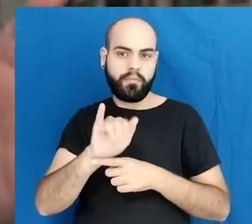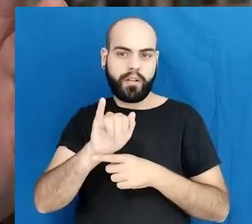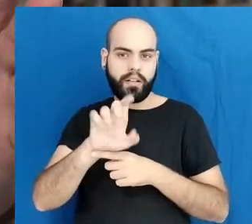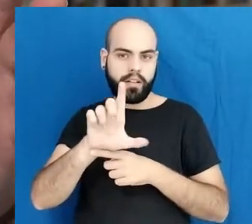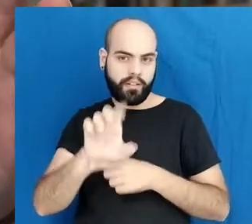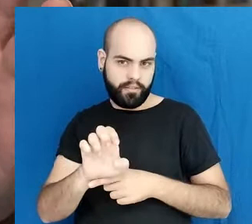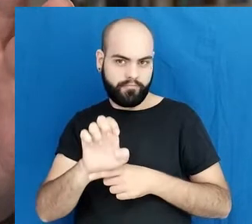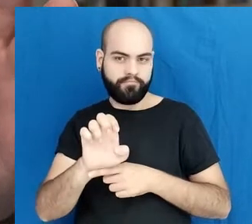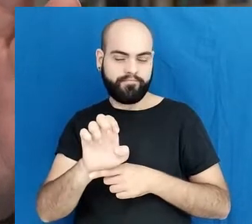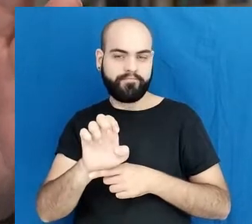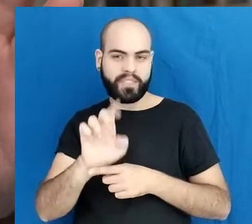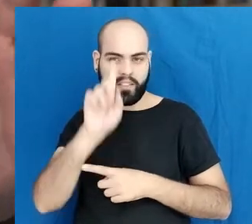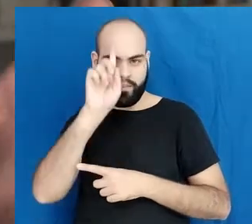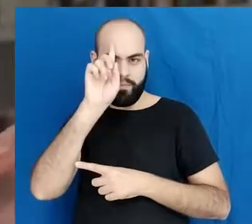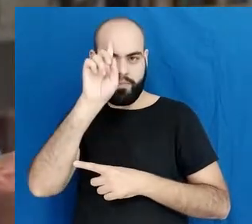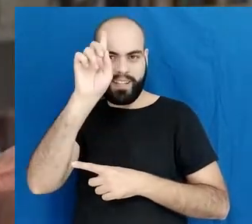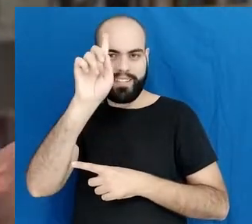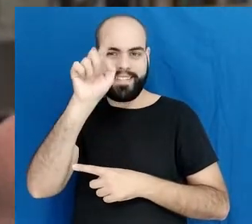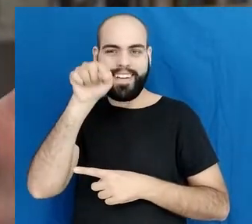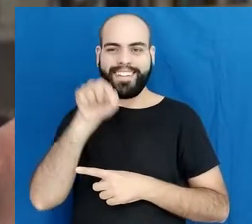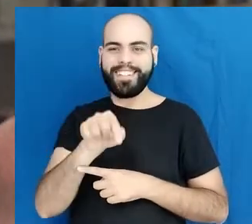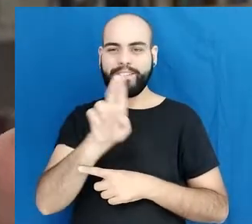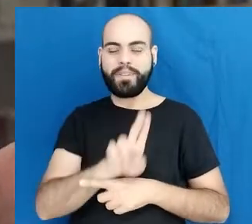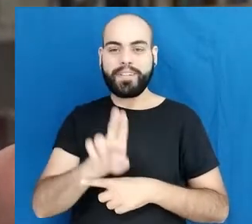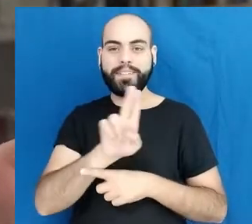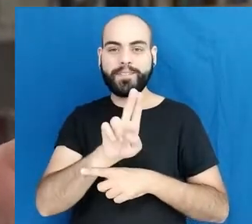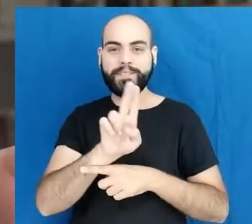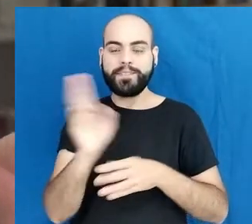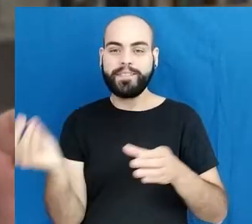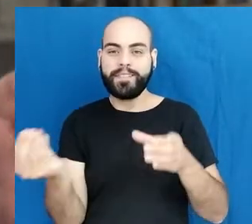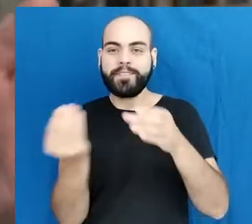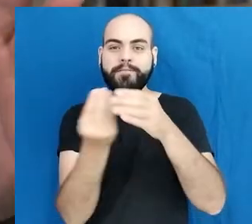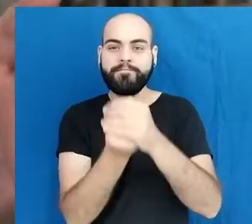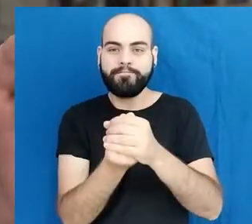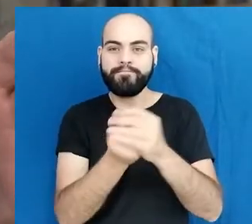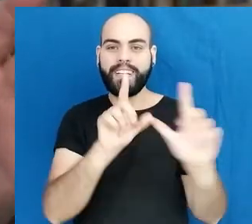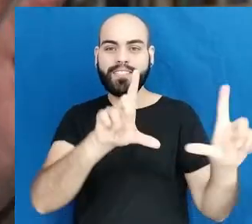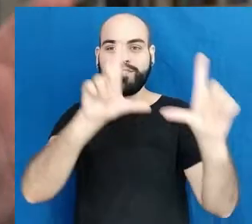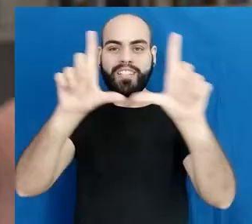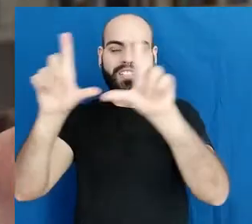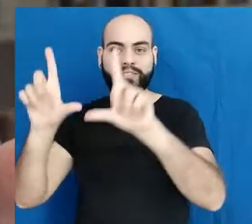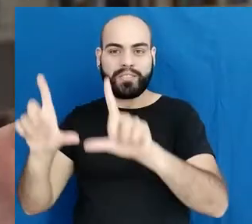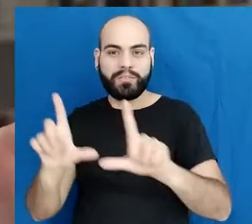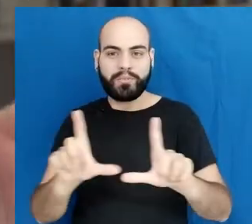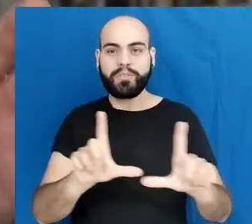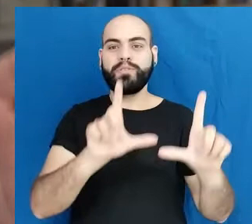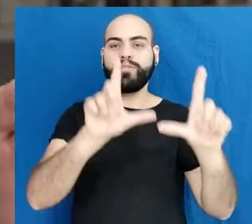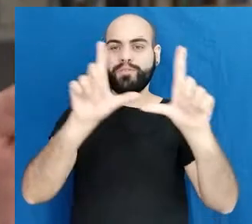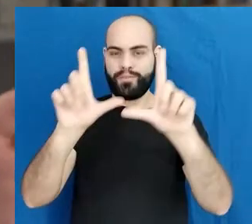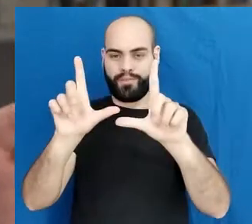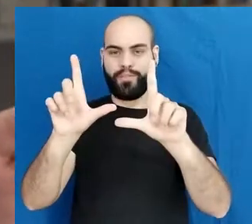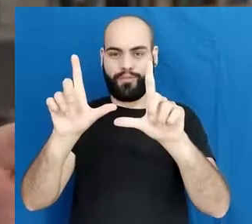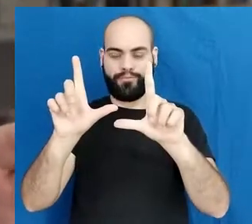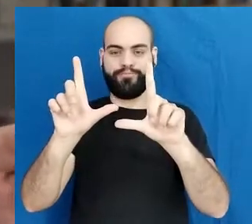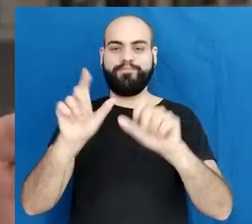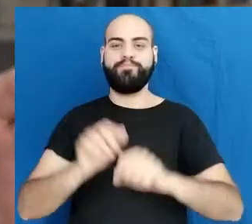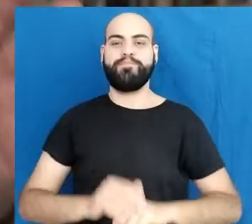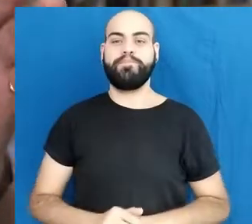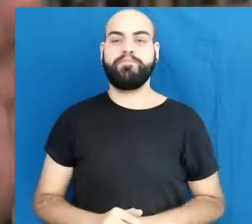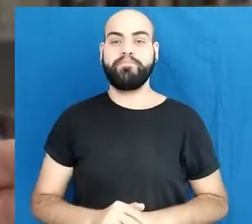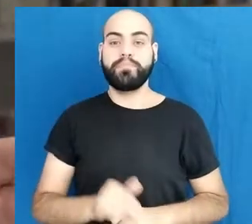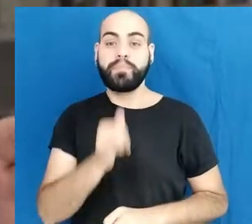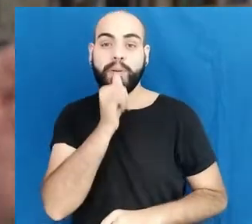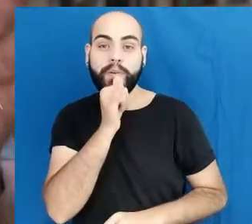Pampulha, então o Museu da Casa do Baile, que foi pensado para isso, ela abrigaria essas